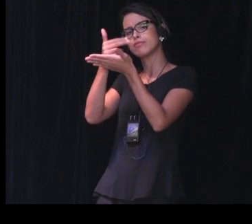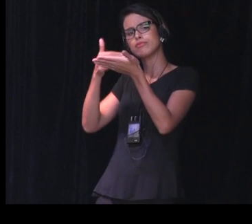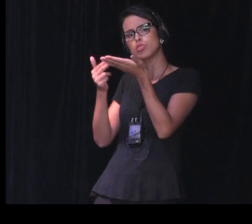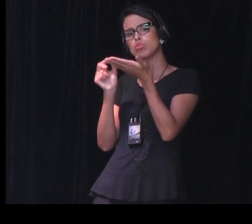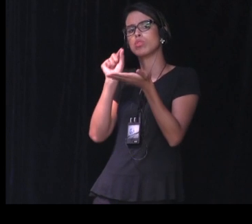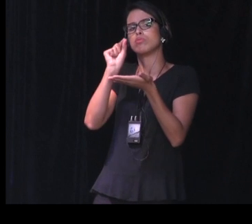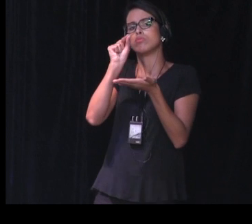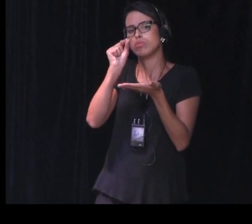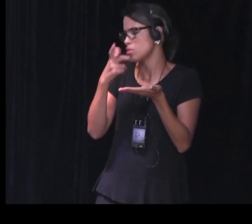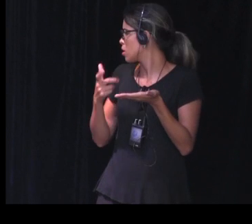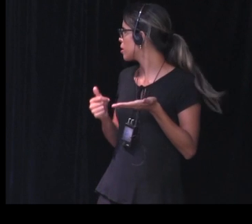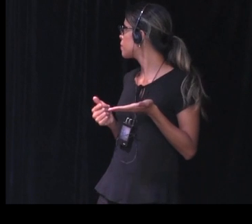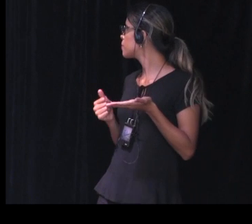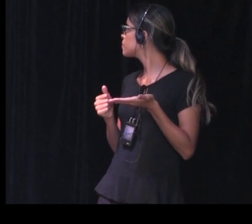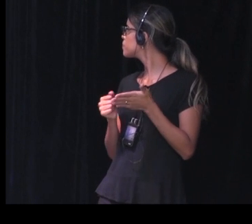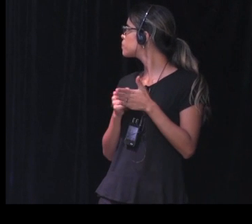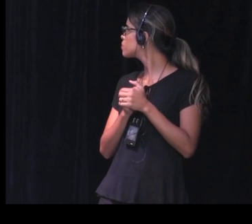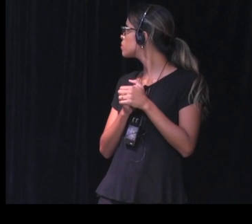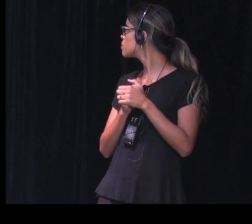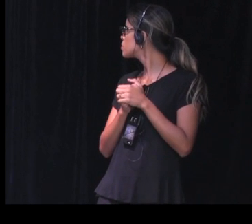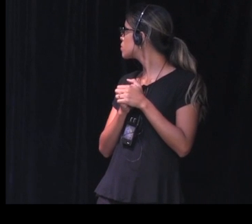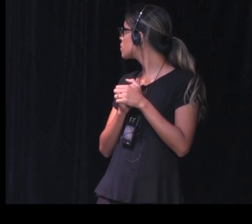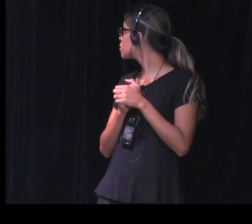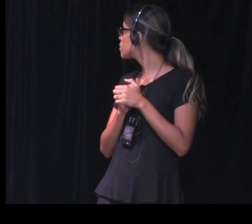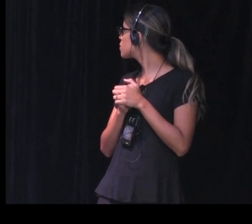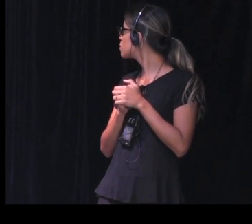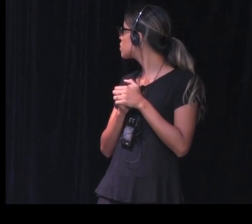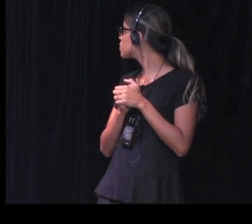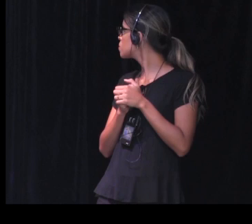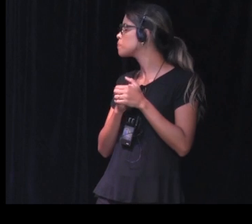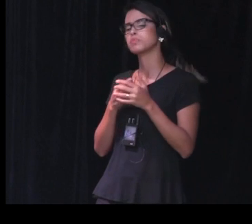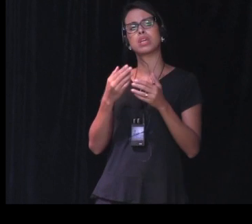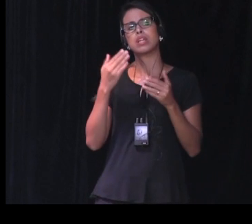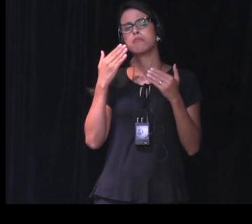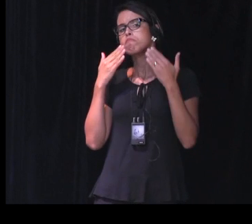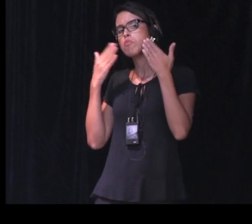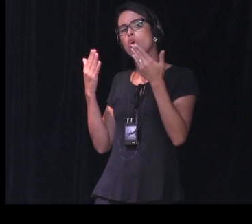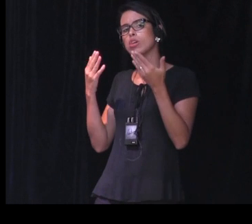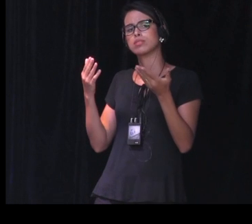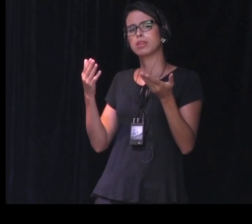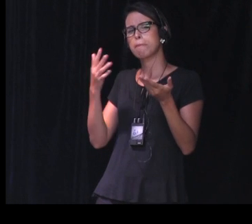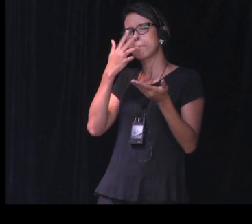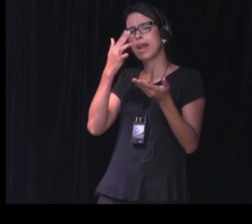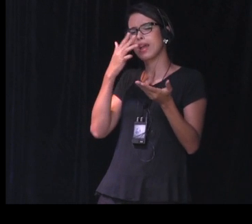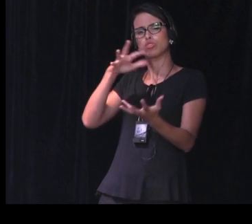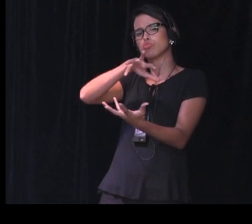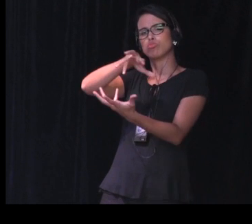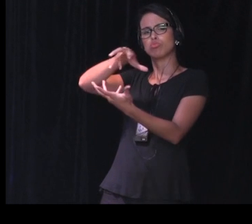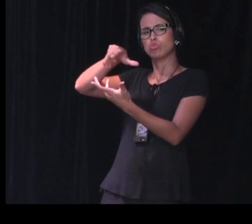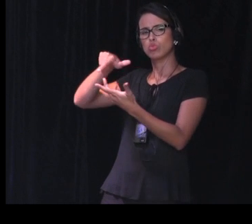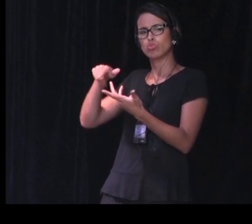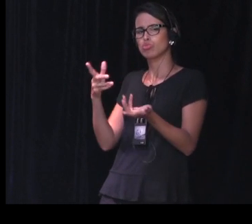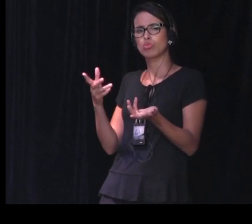navio. E o que ele desenha nessa maneira? É um mundo que desenha lá embaixo.